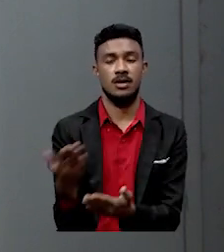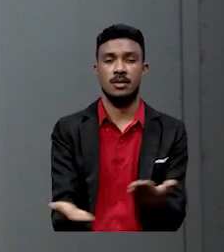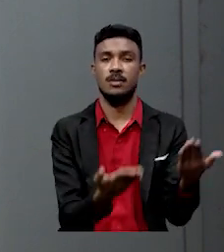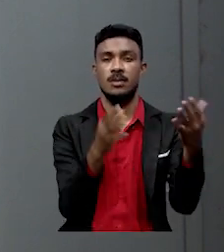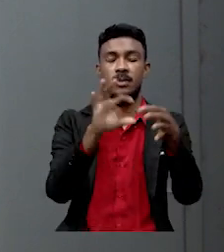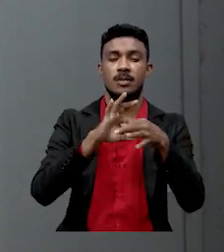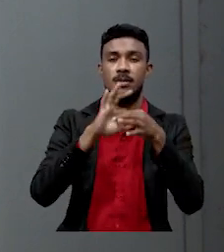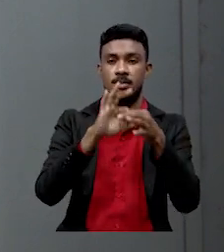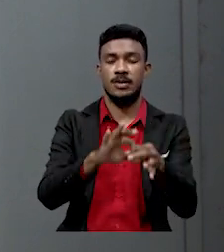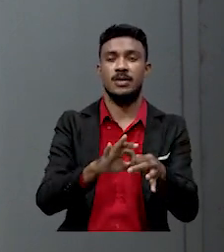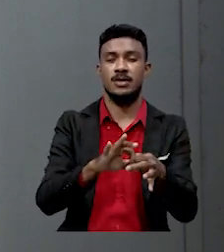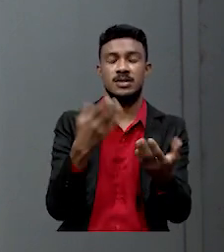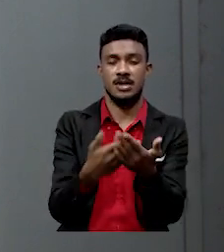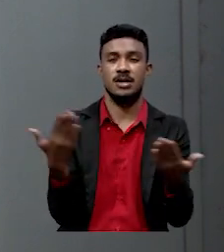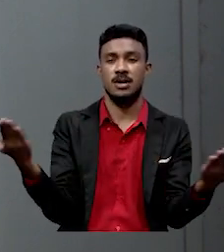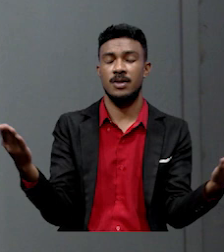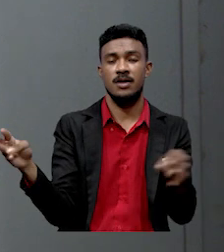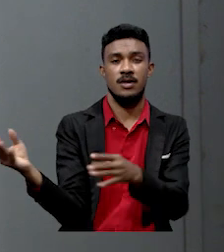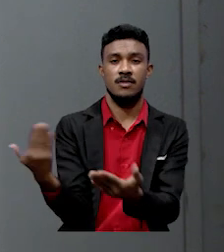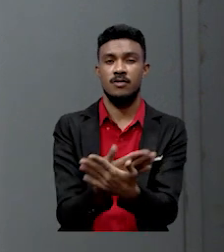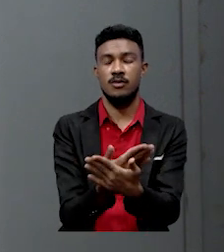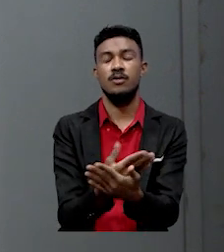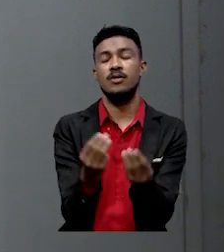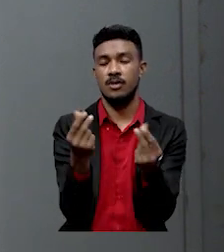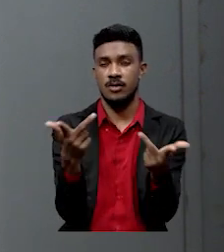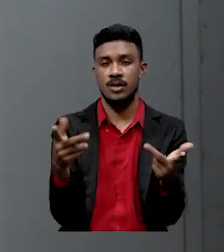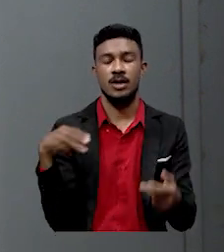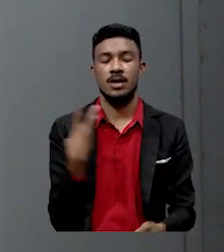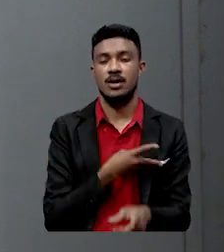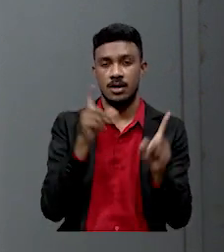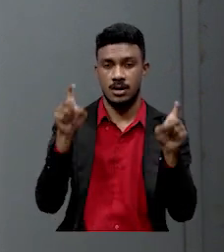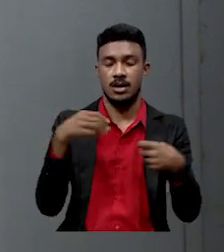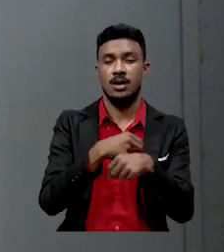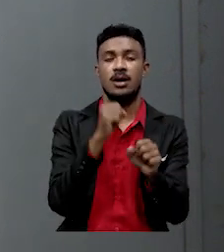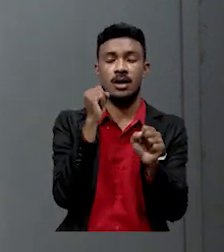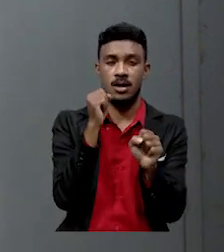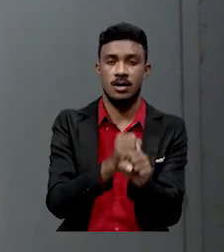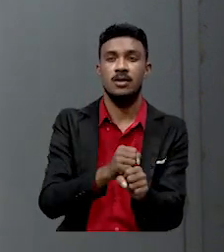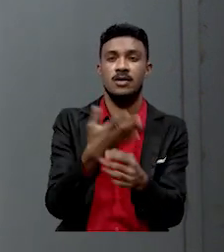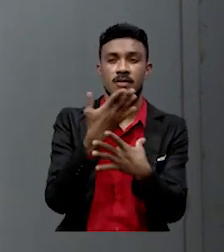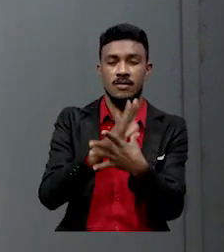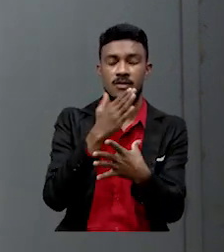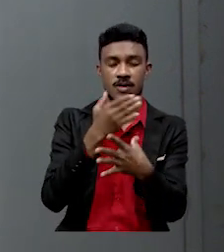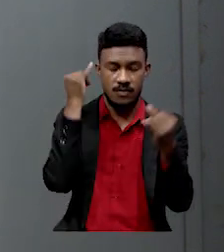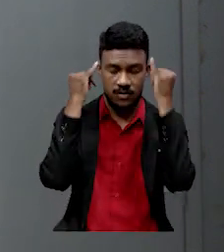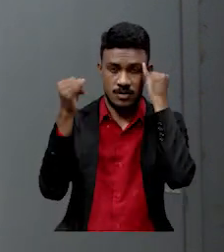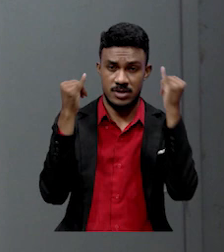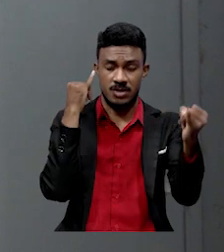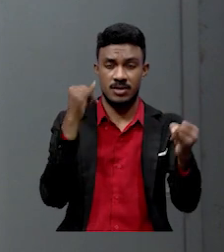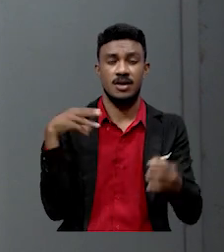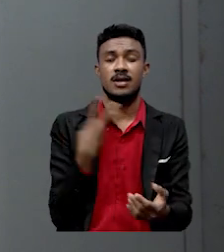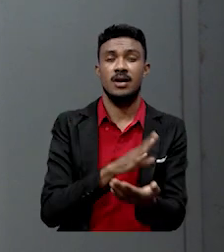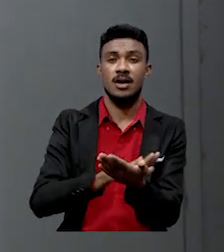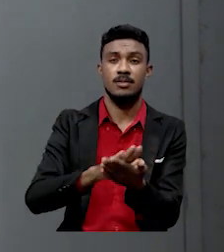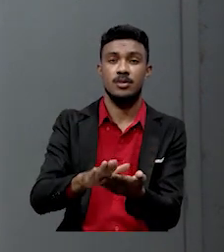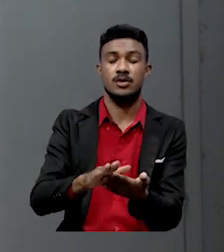ne be moderno tuan. E depois ita mos halo door to door coleção. Por depois ita out foer ser ne.